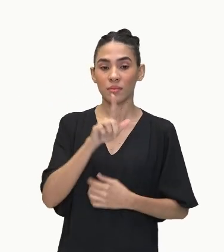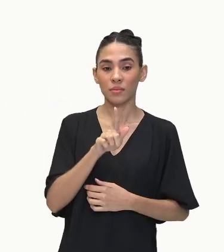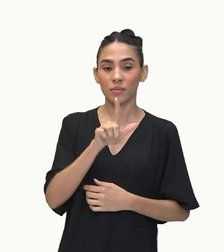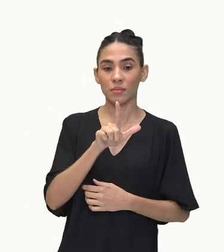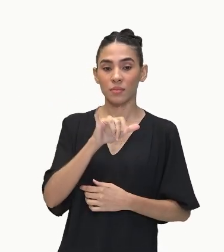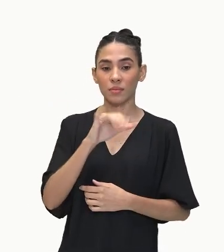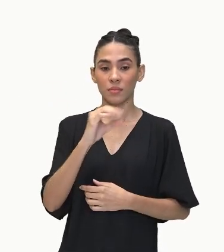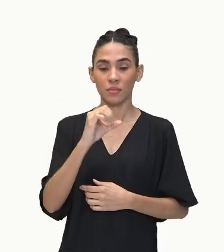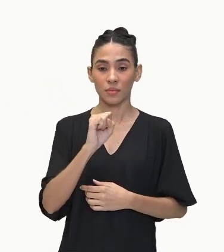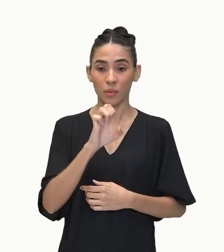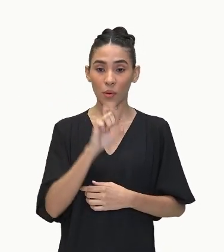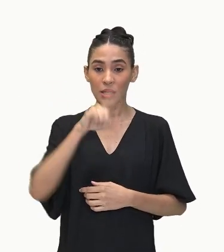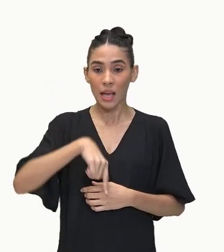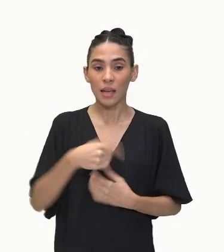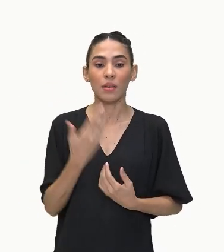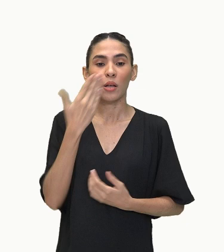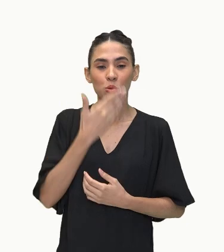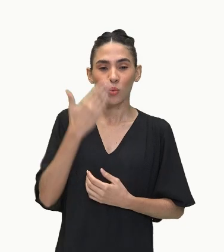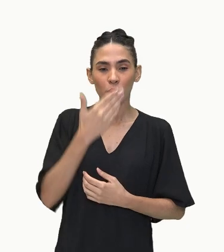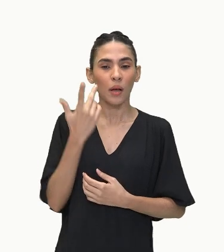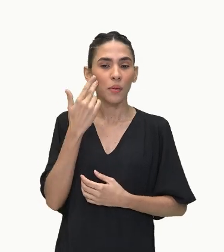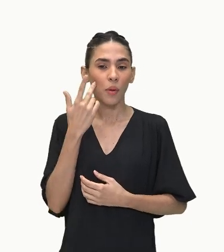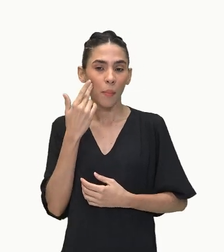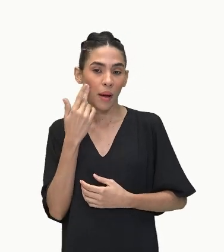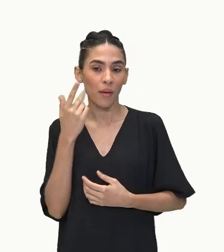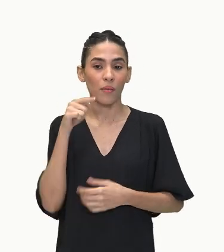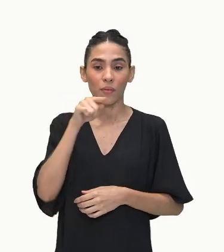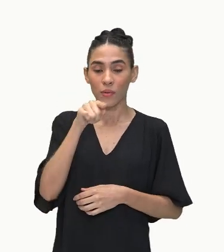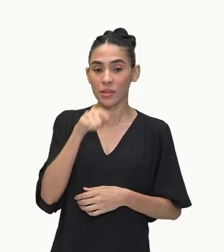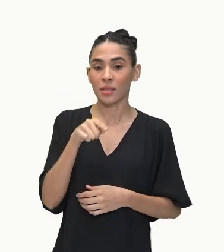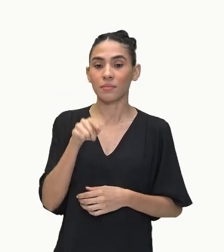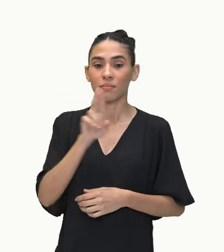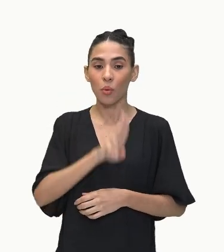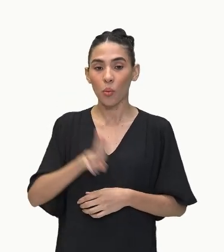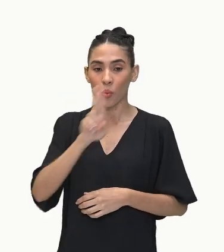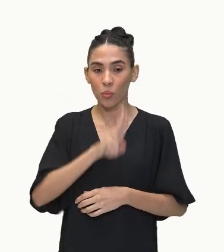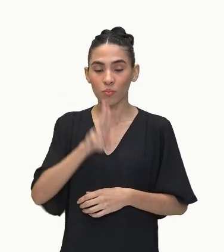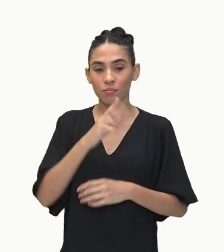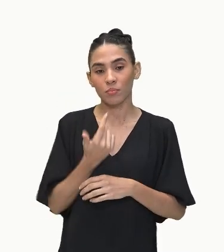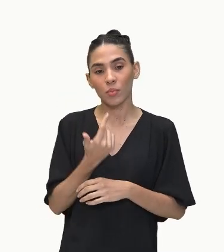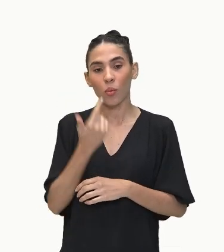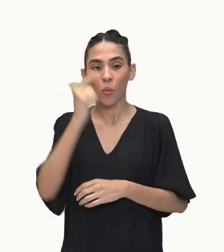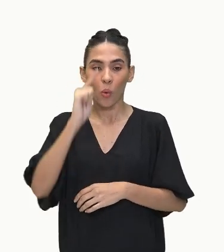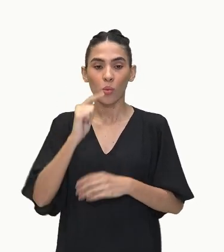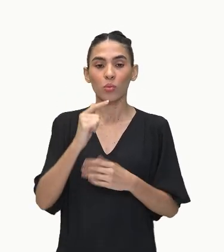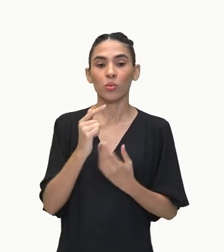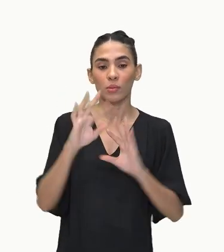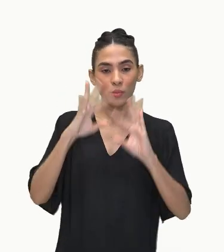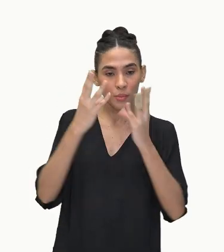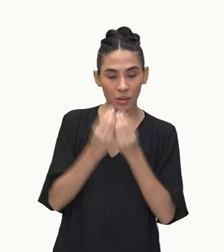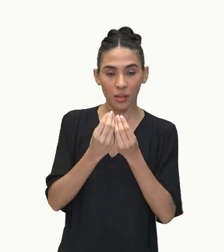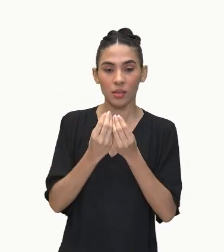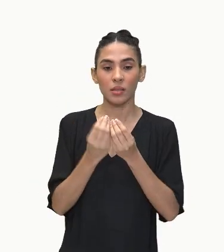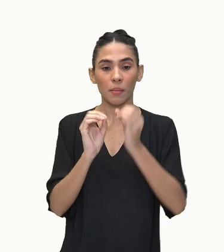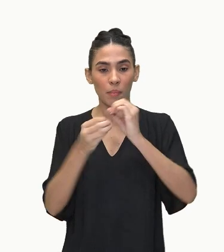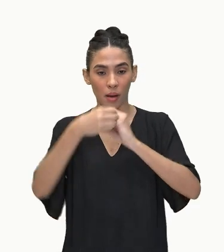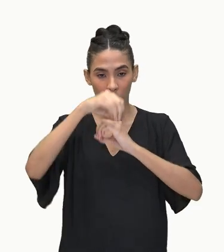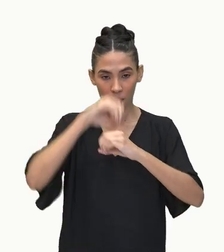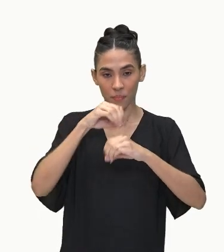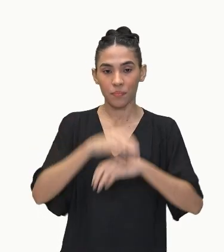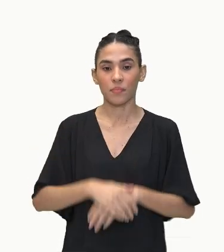o açúcar bem comum que a gente que formam os outros polissacarídeos. A frutose,